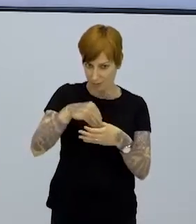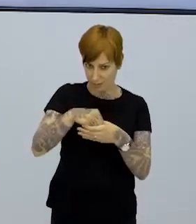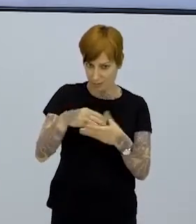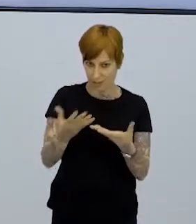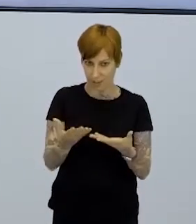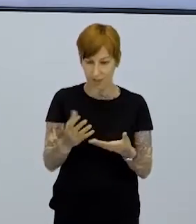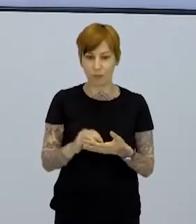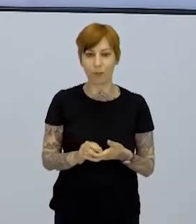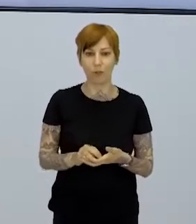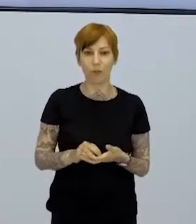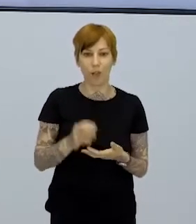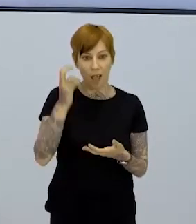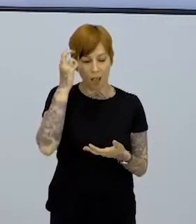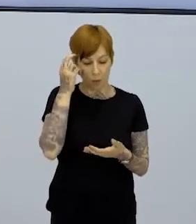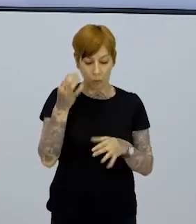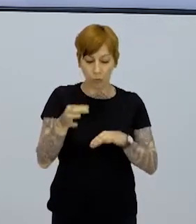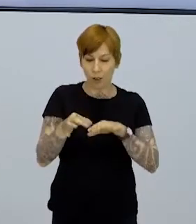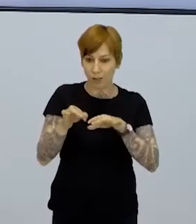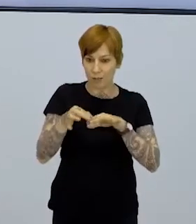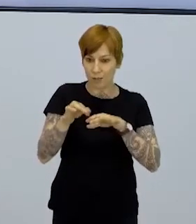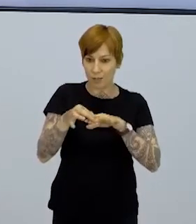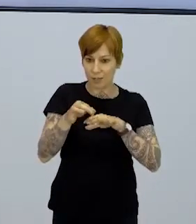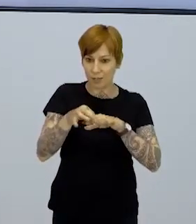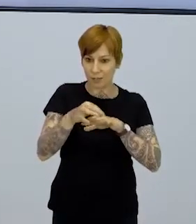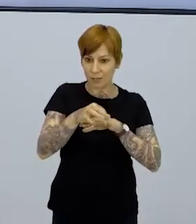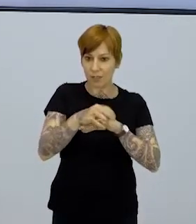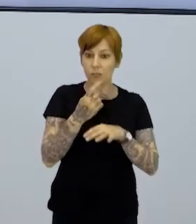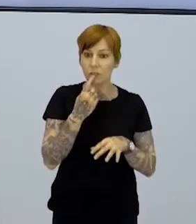inserida, que é o esmalte vermelho que a gente está usando.